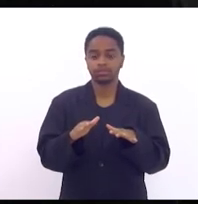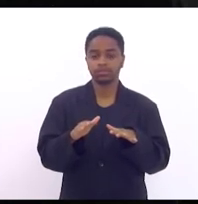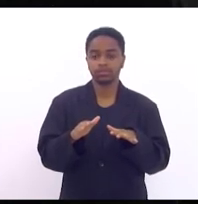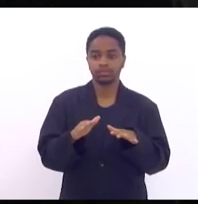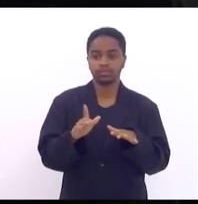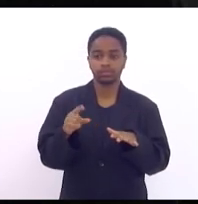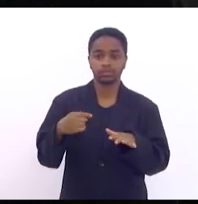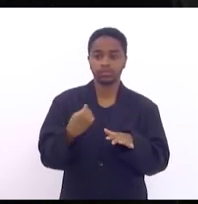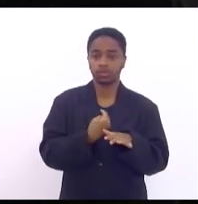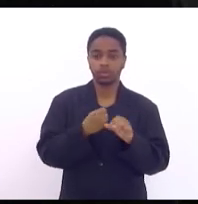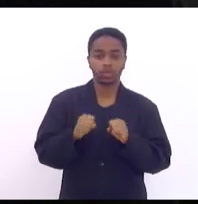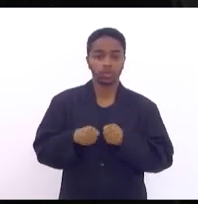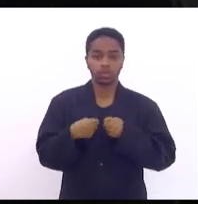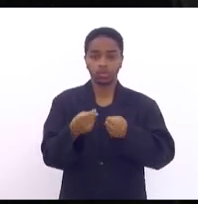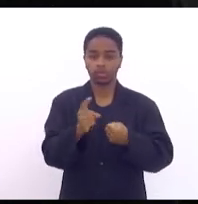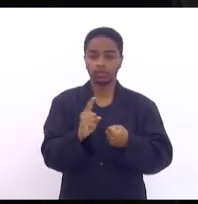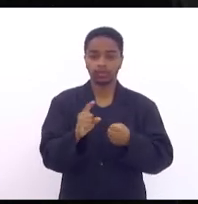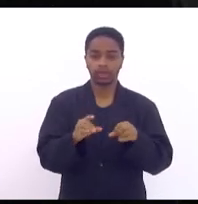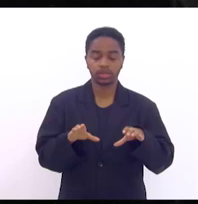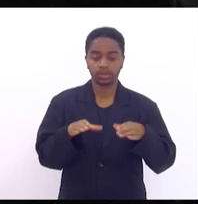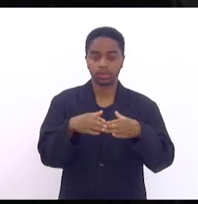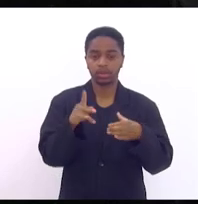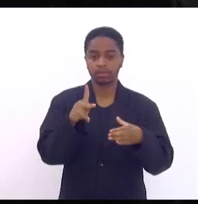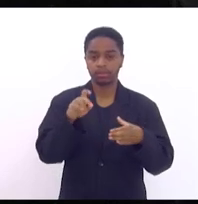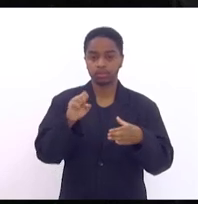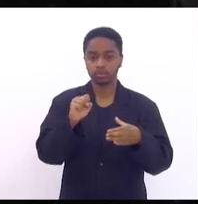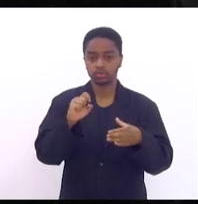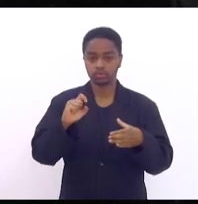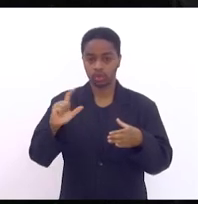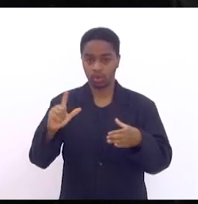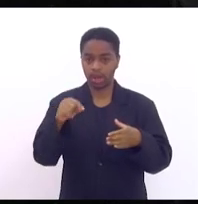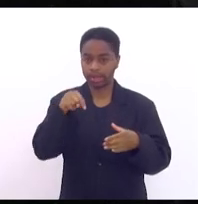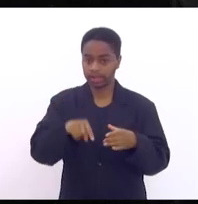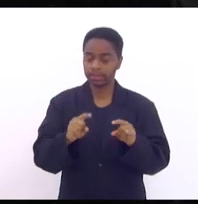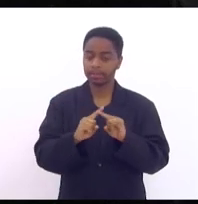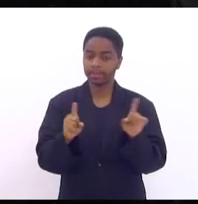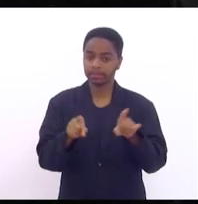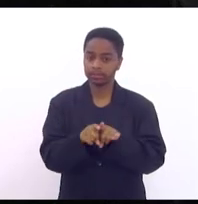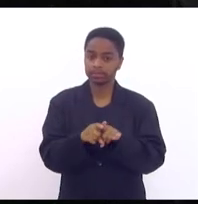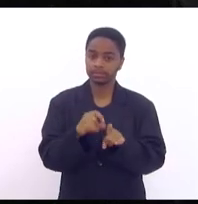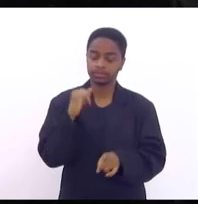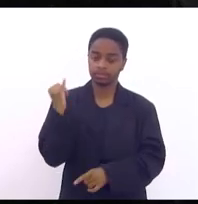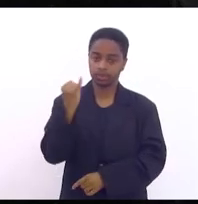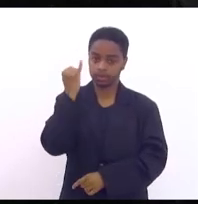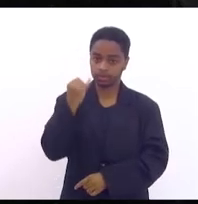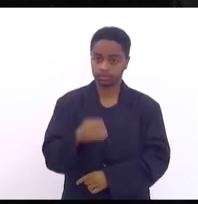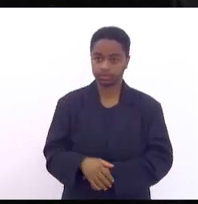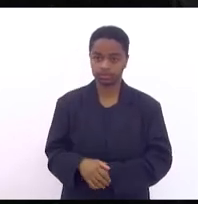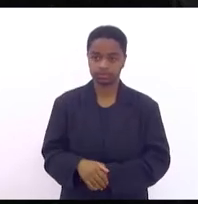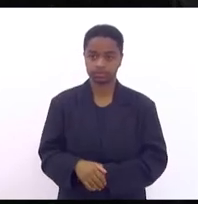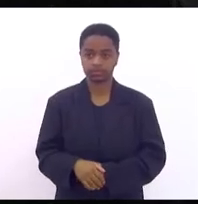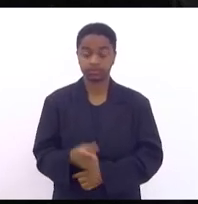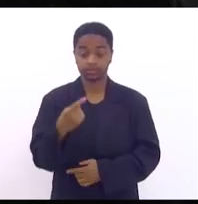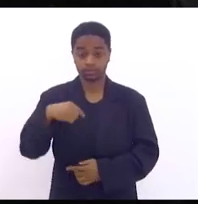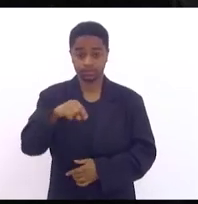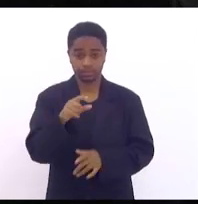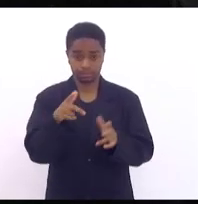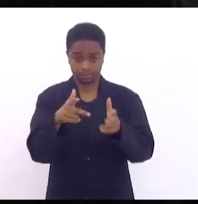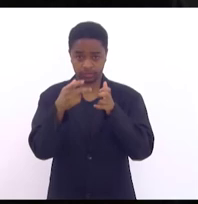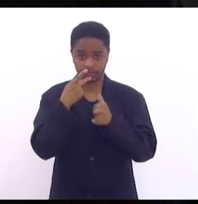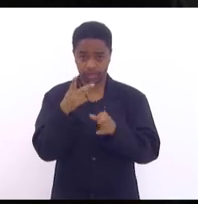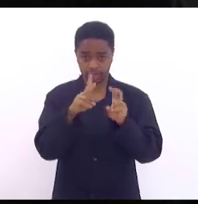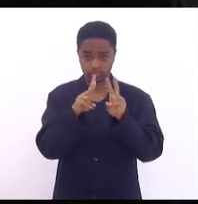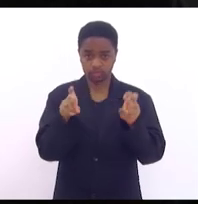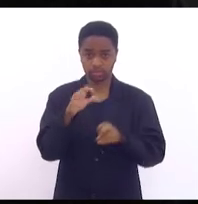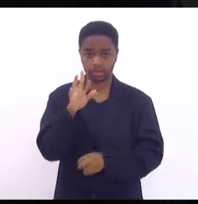não é defendido pela bancada do pessoal aqui na casa, mas que é importante. Alguém ouviu falar do Refis?